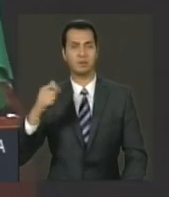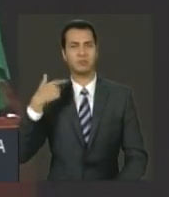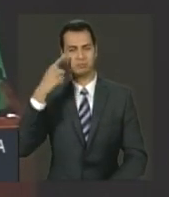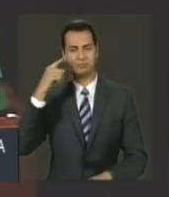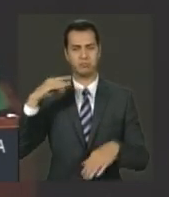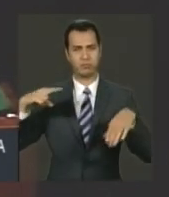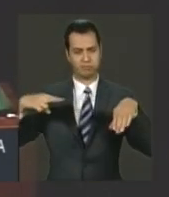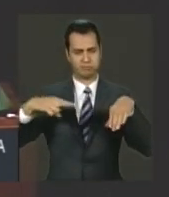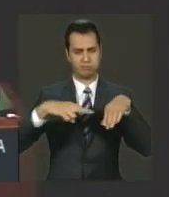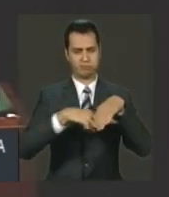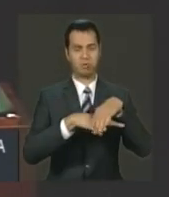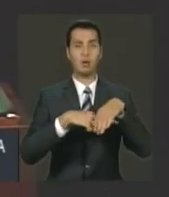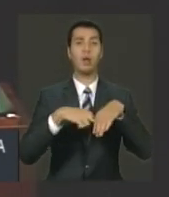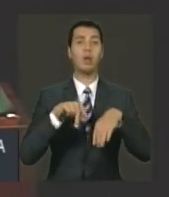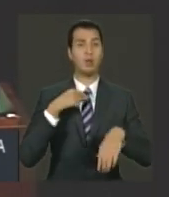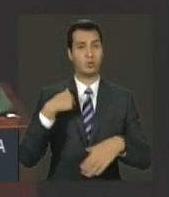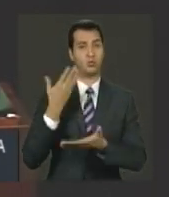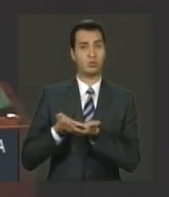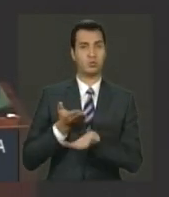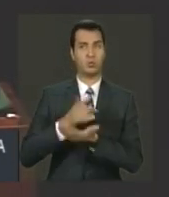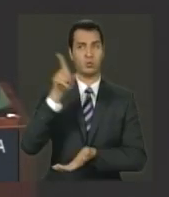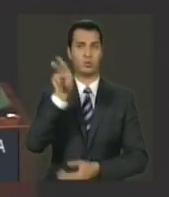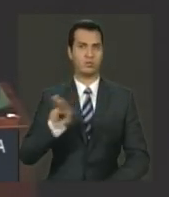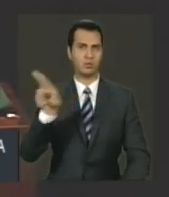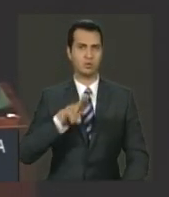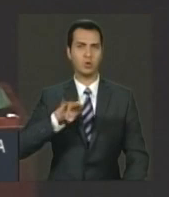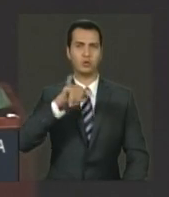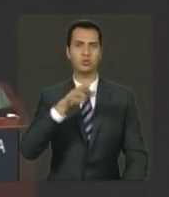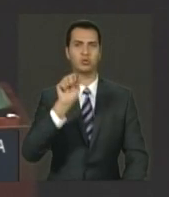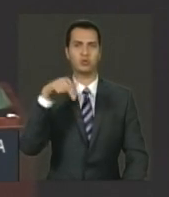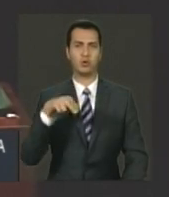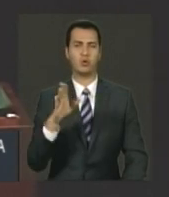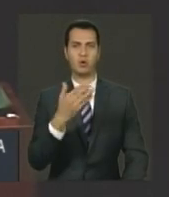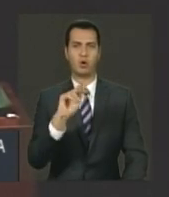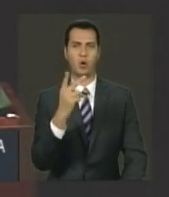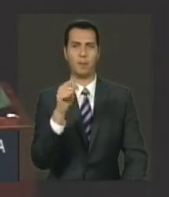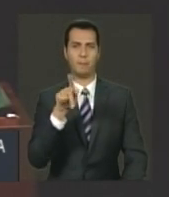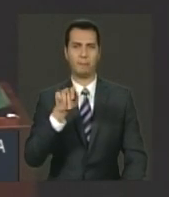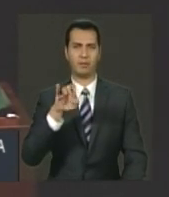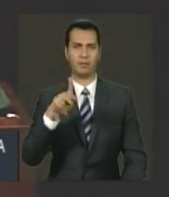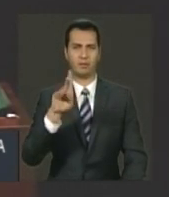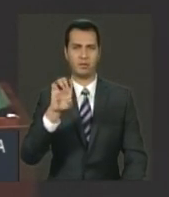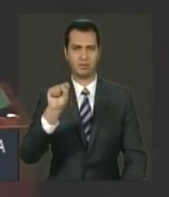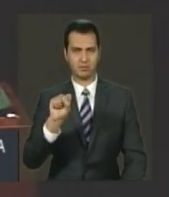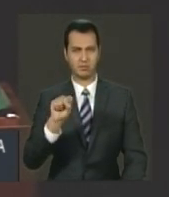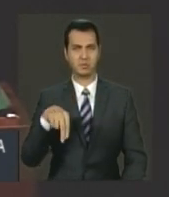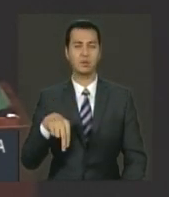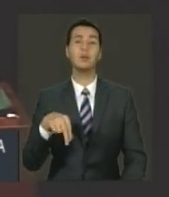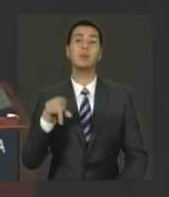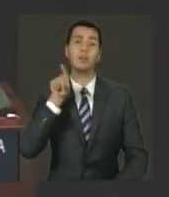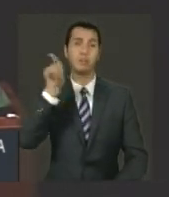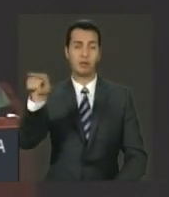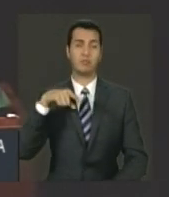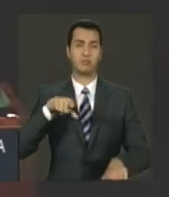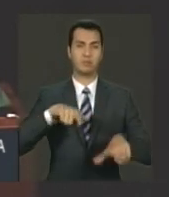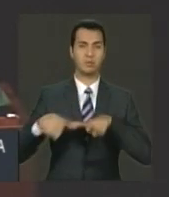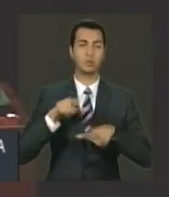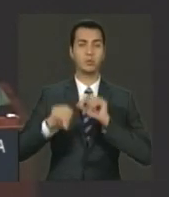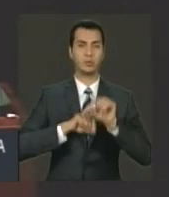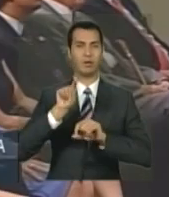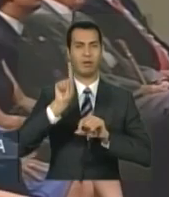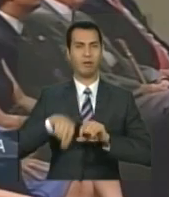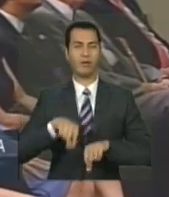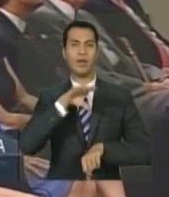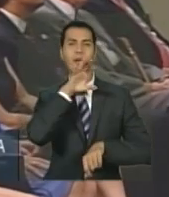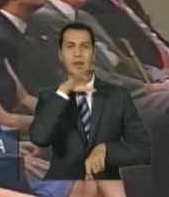experiência na Johns Hopkins foi marcante, e o fato de lá ter trabalhado com modelos animais relacionados